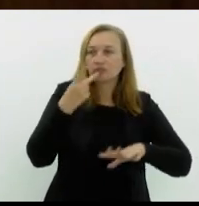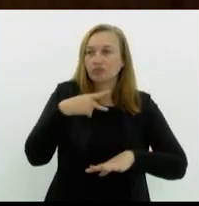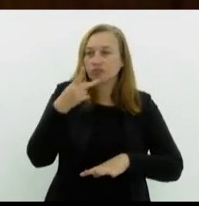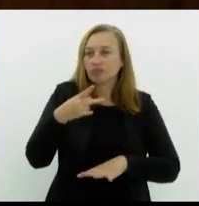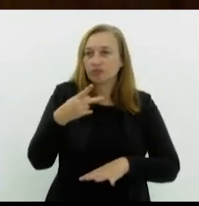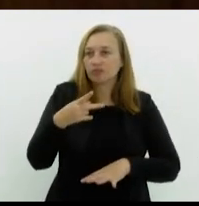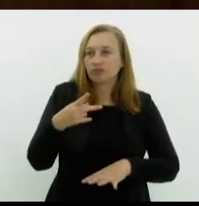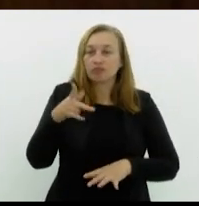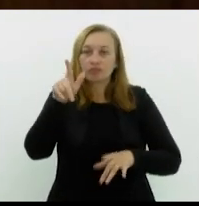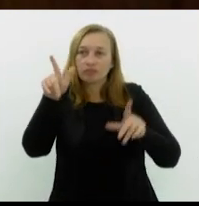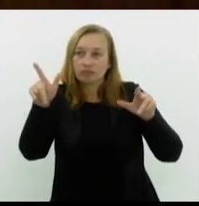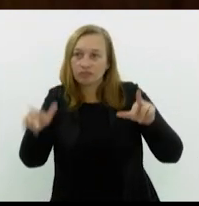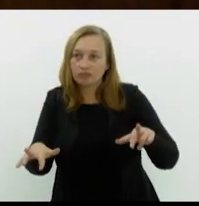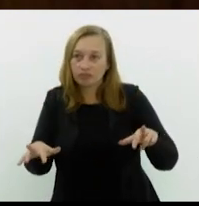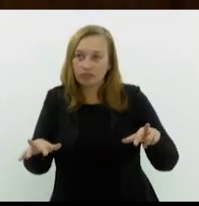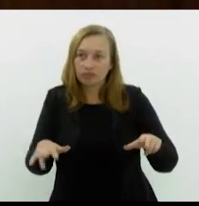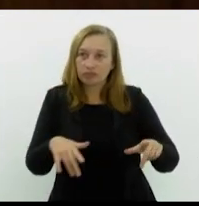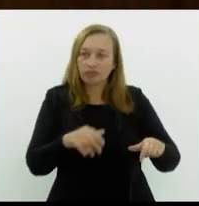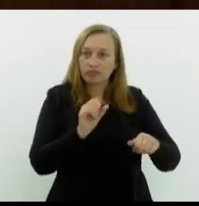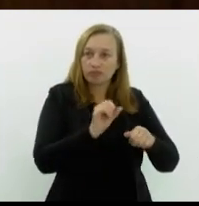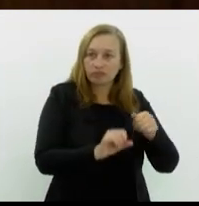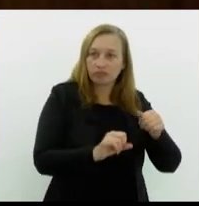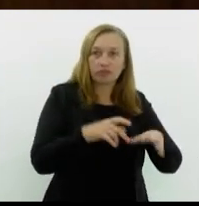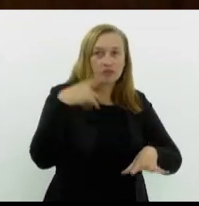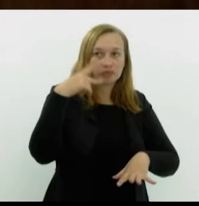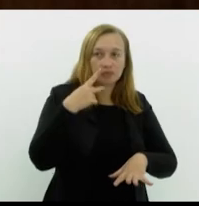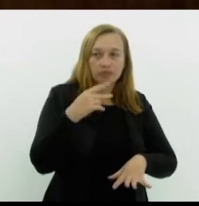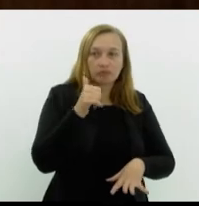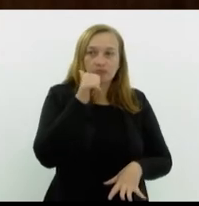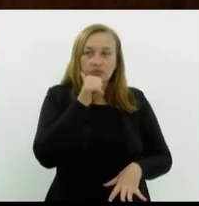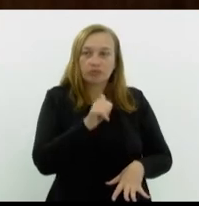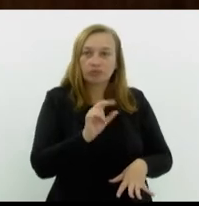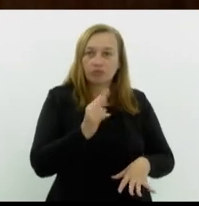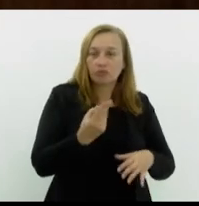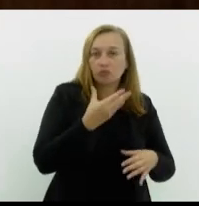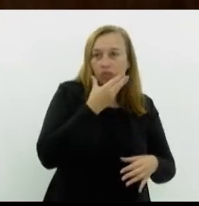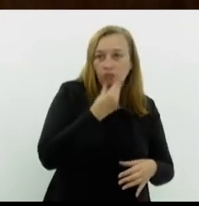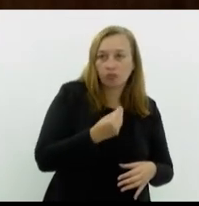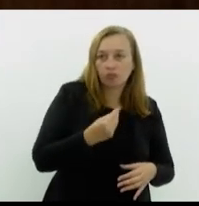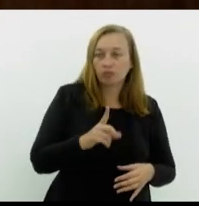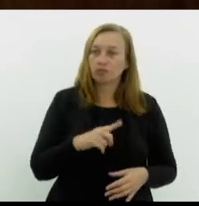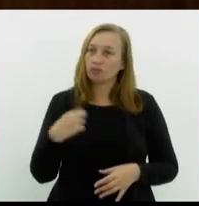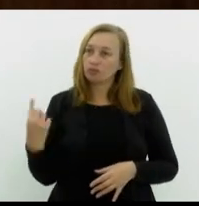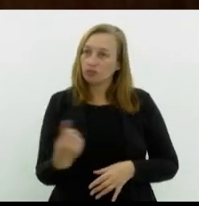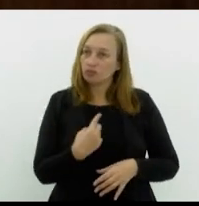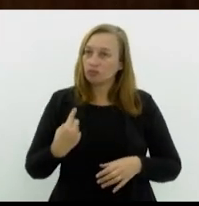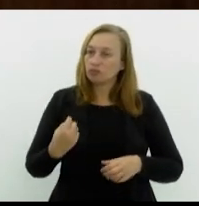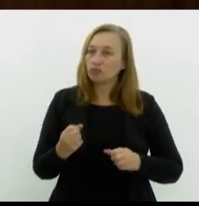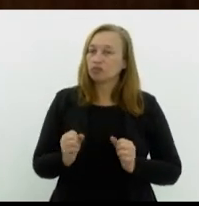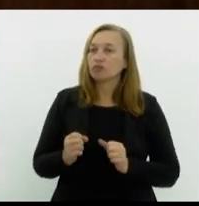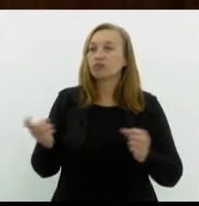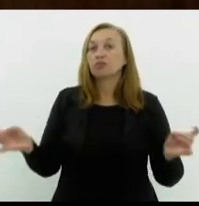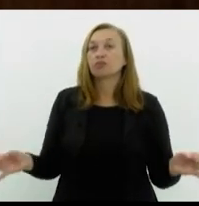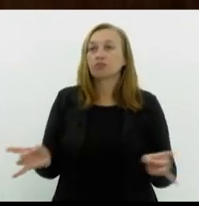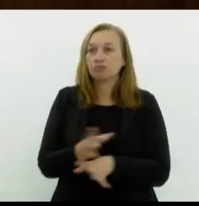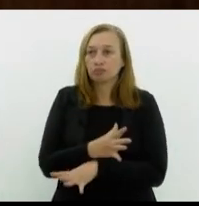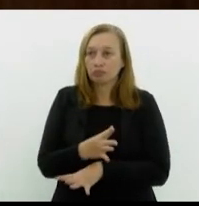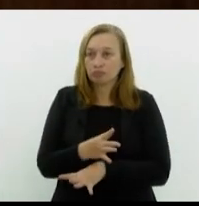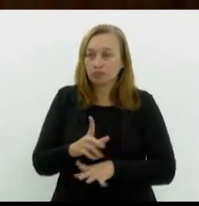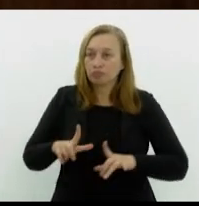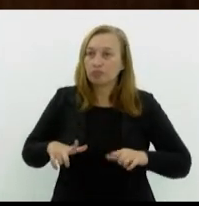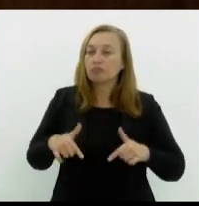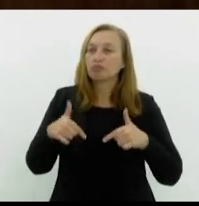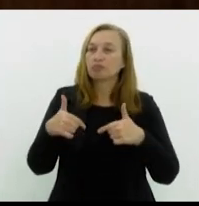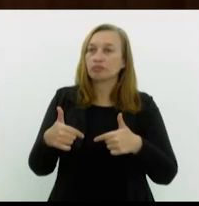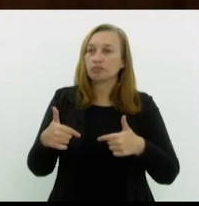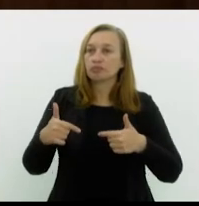a diferença entre fazer políticas com mulheres ou com homens é que nós estamos sempre prontas para dar a mão